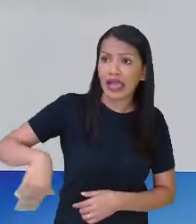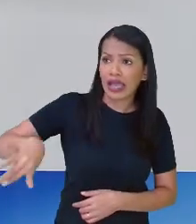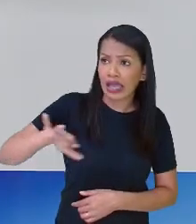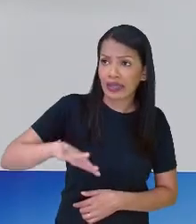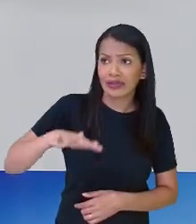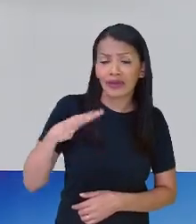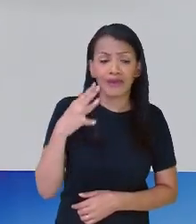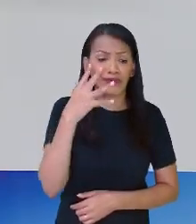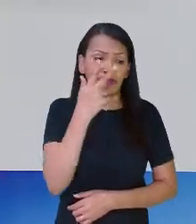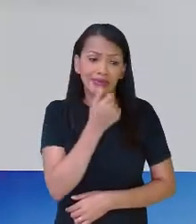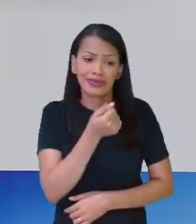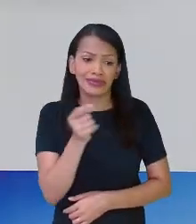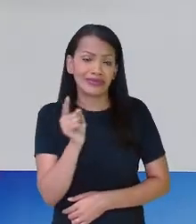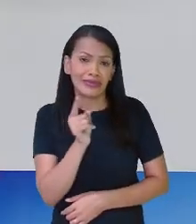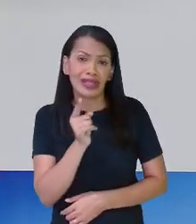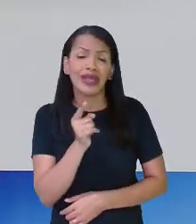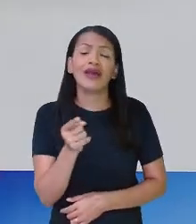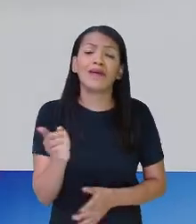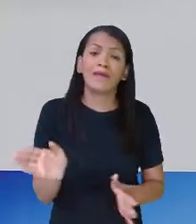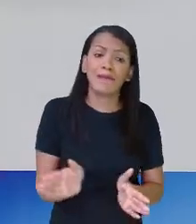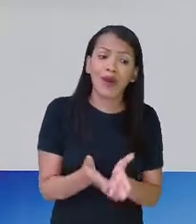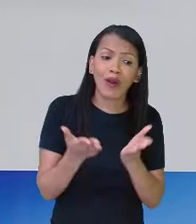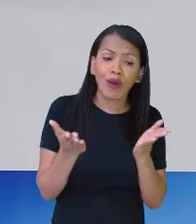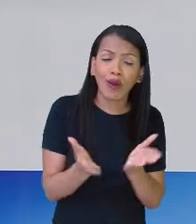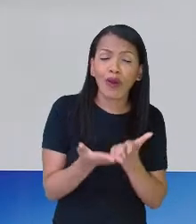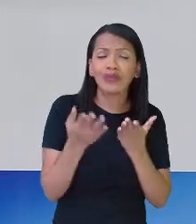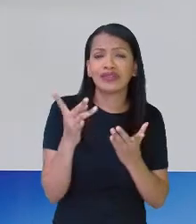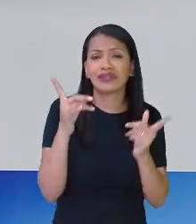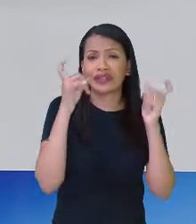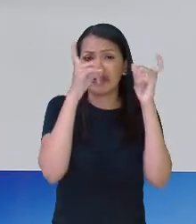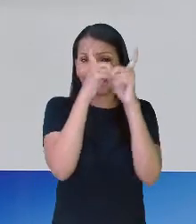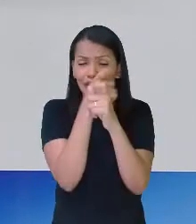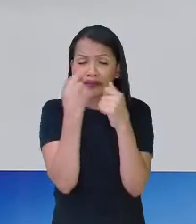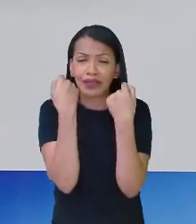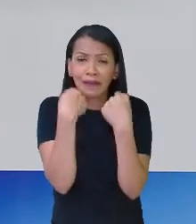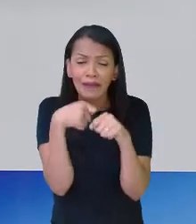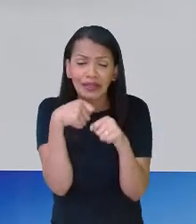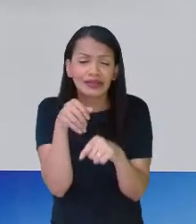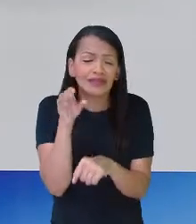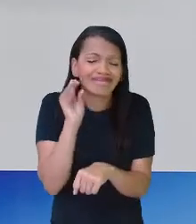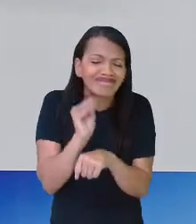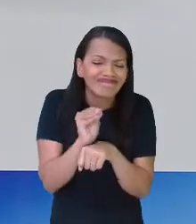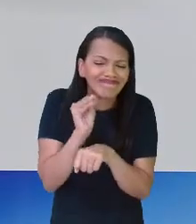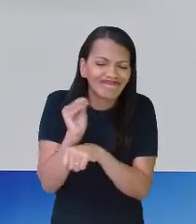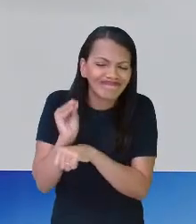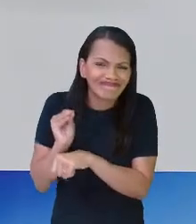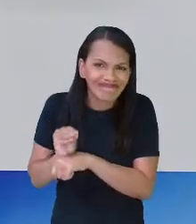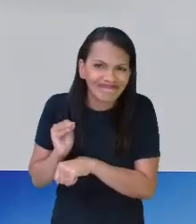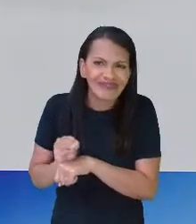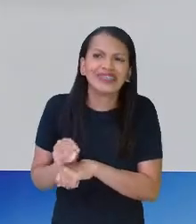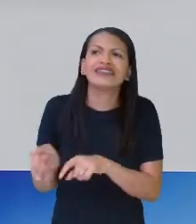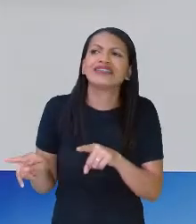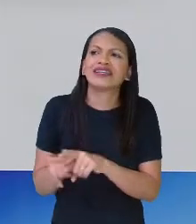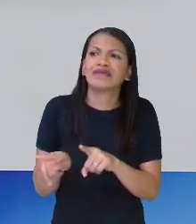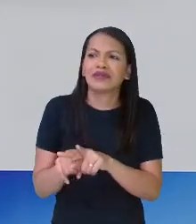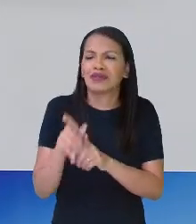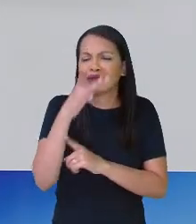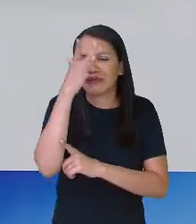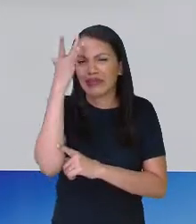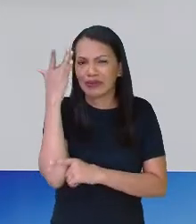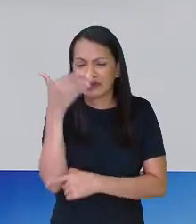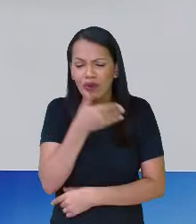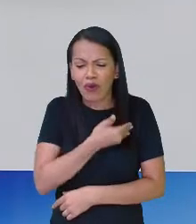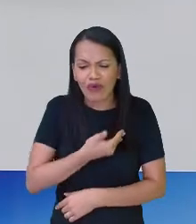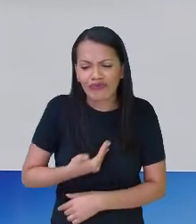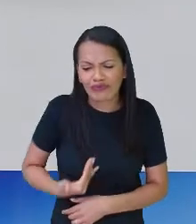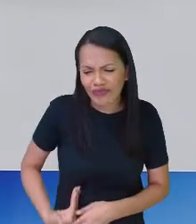são bonitas, são áreas precárias, que precisam de maior cuidado, precisam de um maior investimento, como a gente está vendo